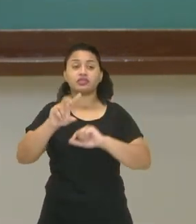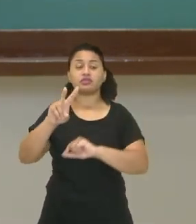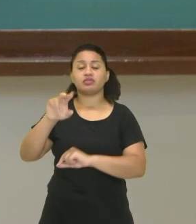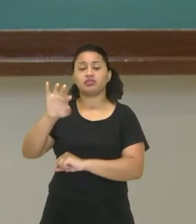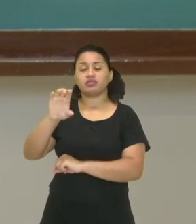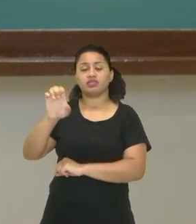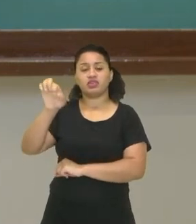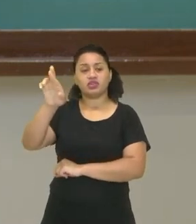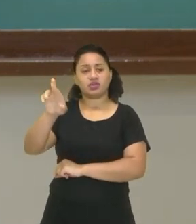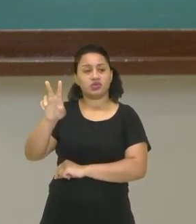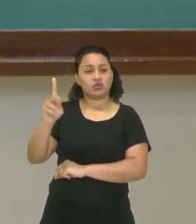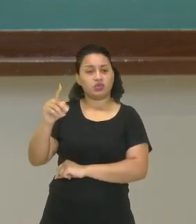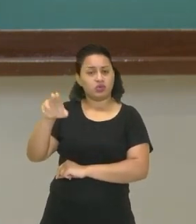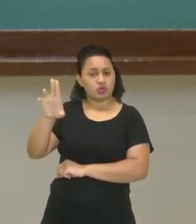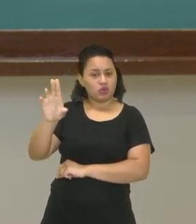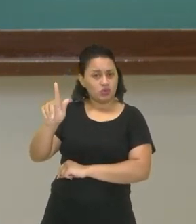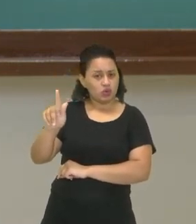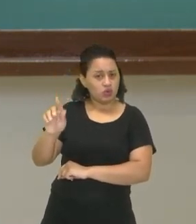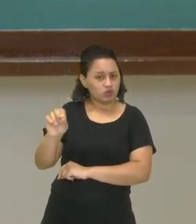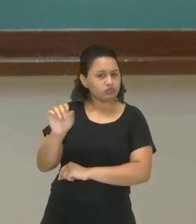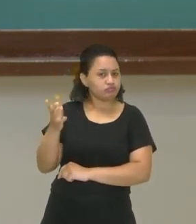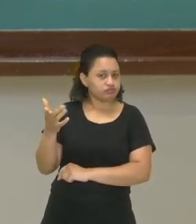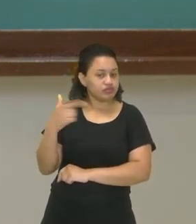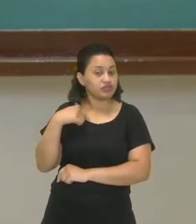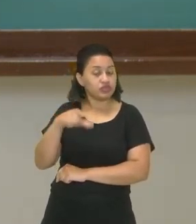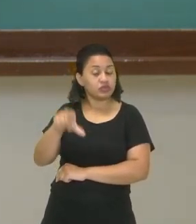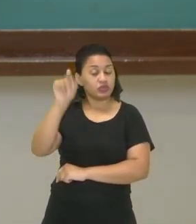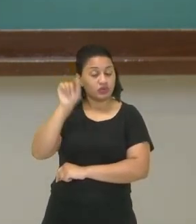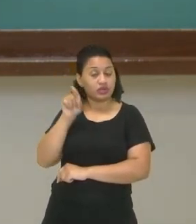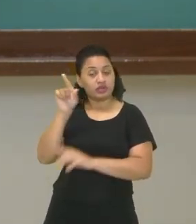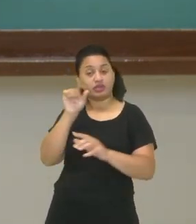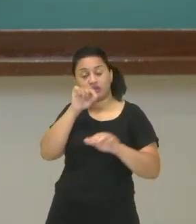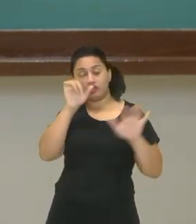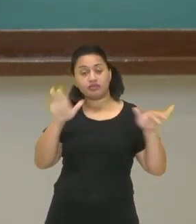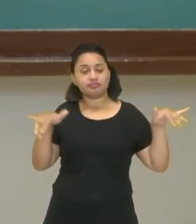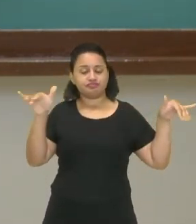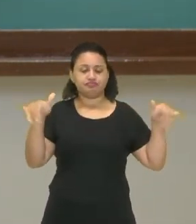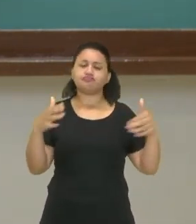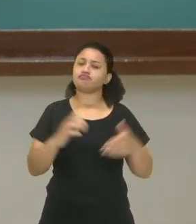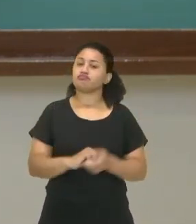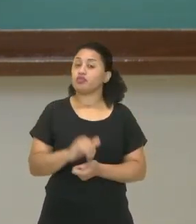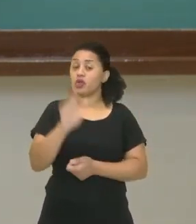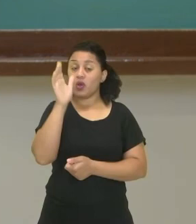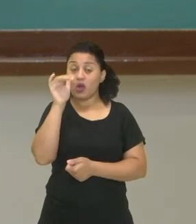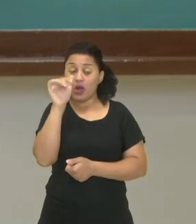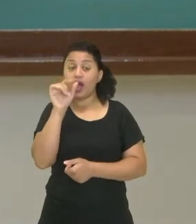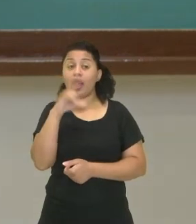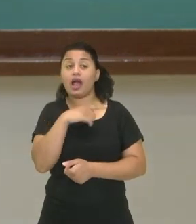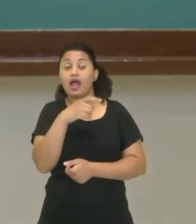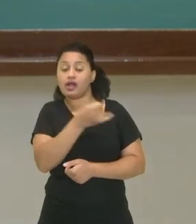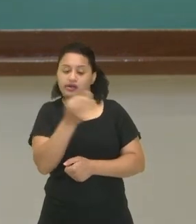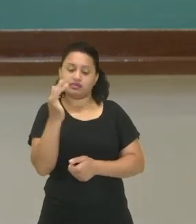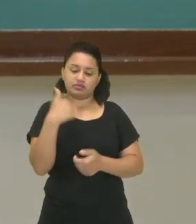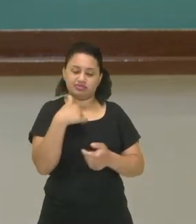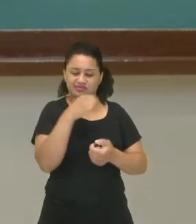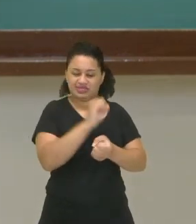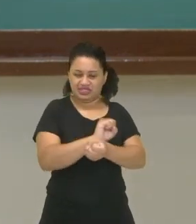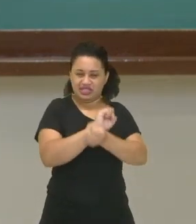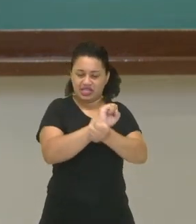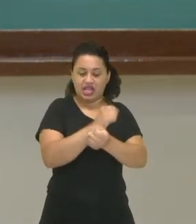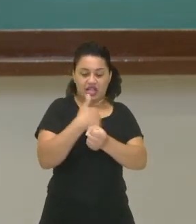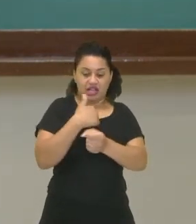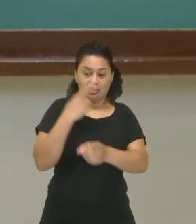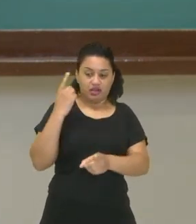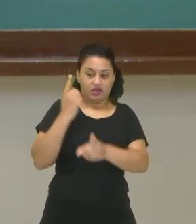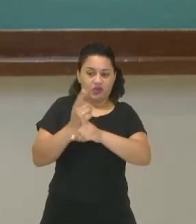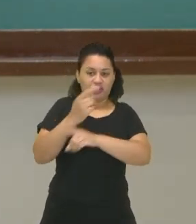Que é uma curiosidade, nessa época no Brasil, os abolicionistas tinham um código para se identificarem na rua.